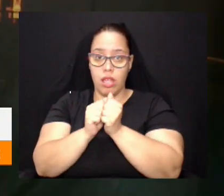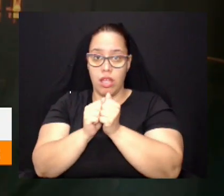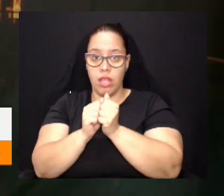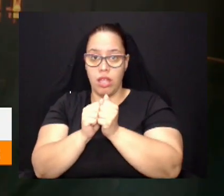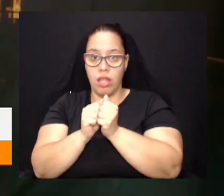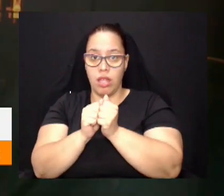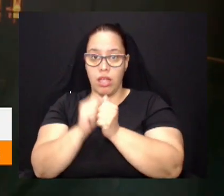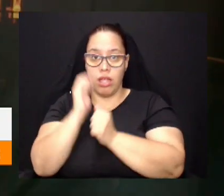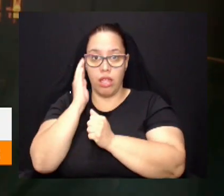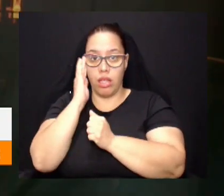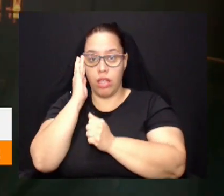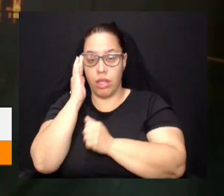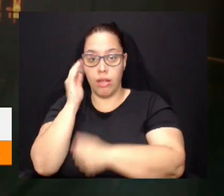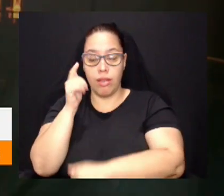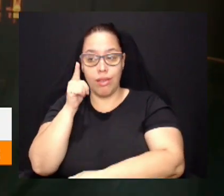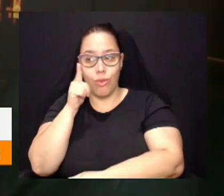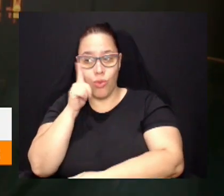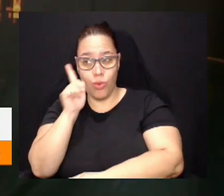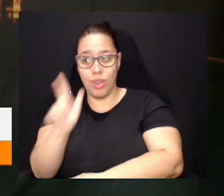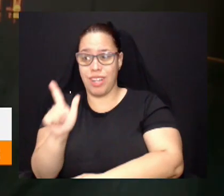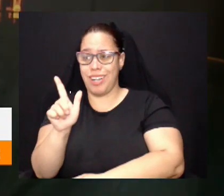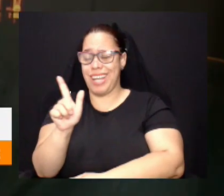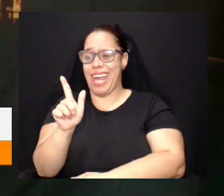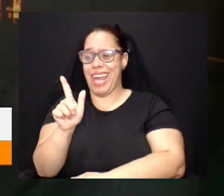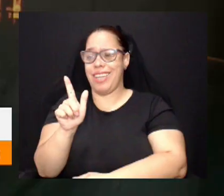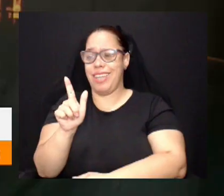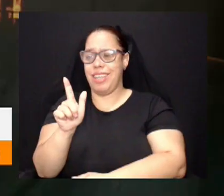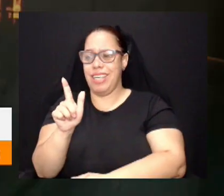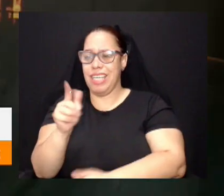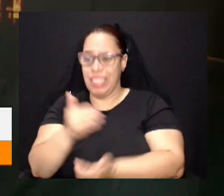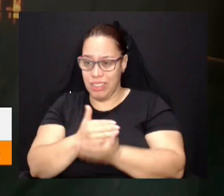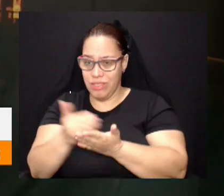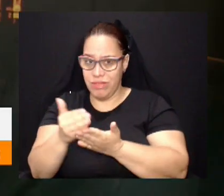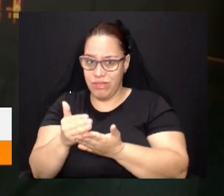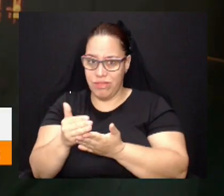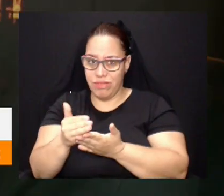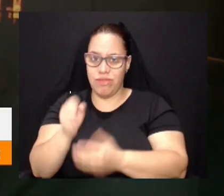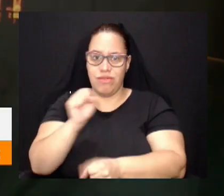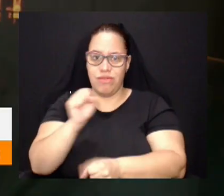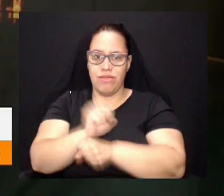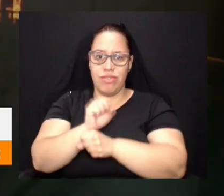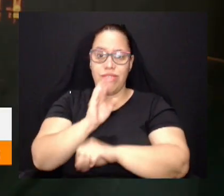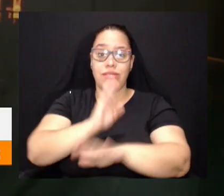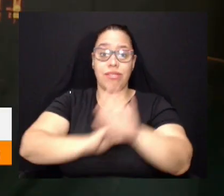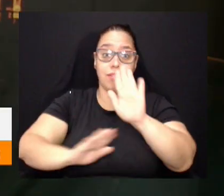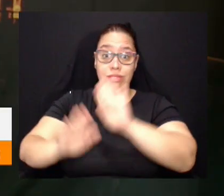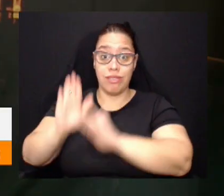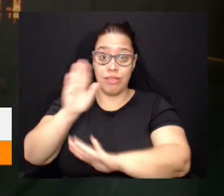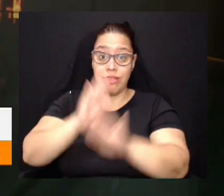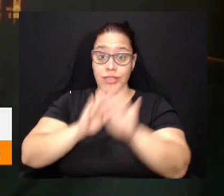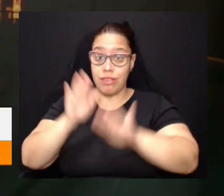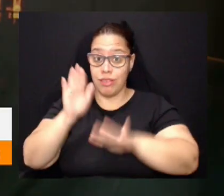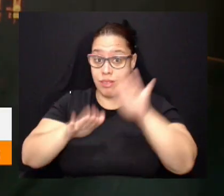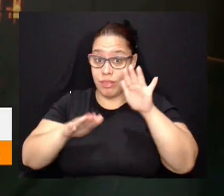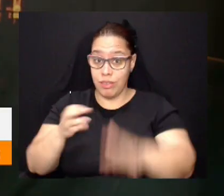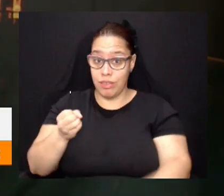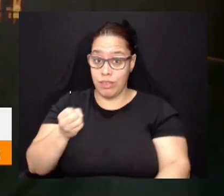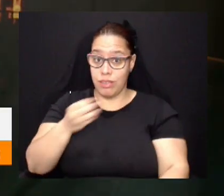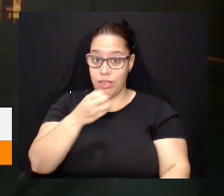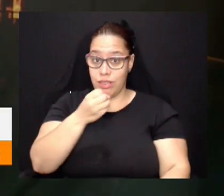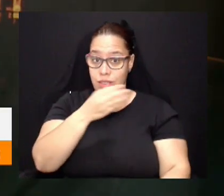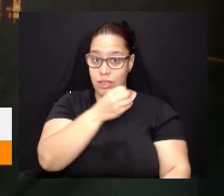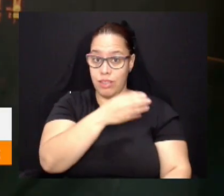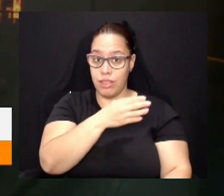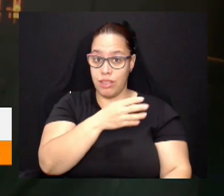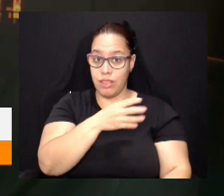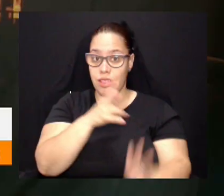ver se engrena e se vai. Mas, gente, peraí, tem que tomar muito cuidado, porque às vezes você vai viajar, mas você está viajando com a mesma pessoa,